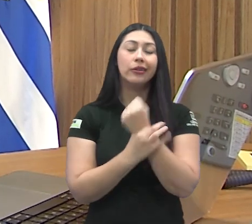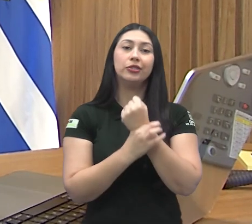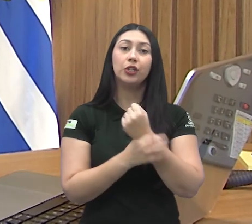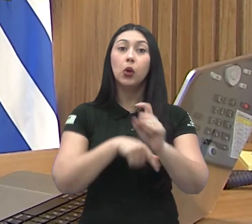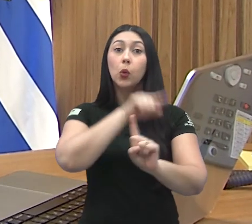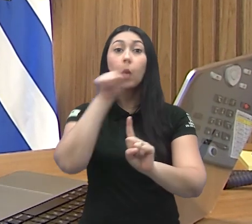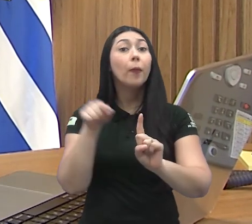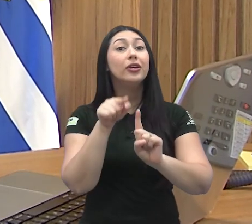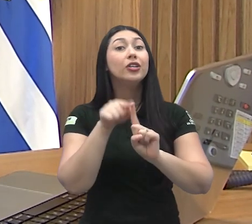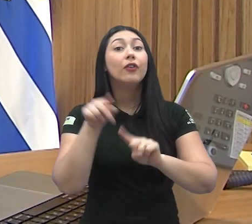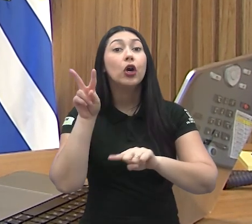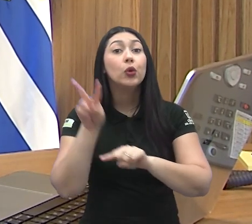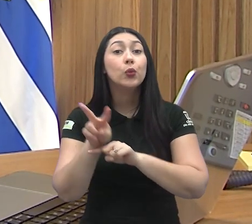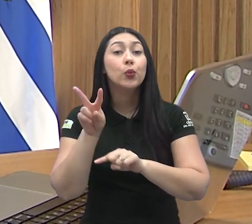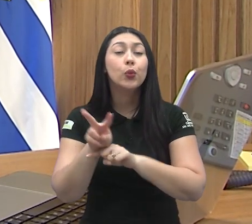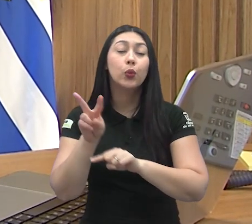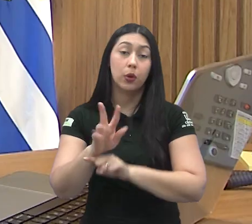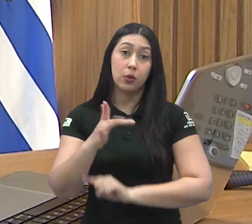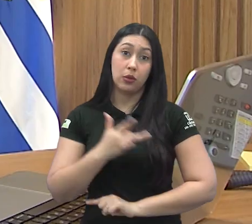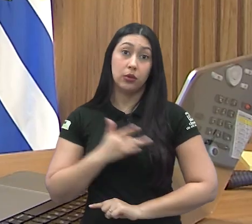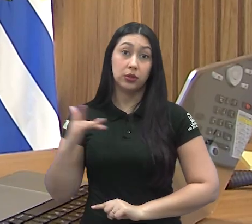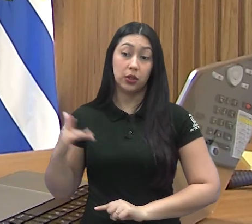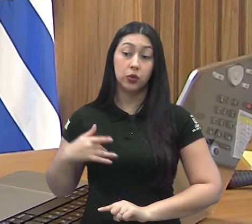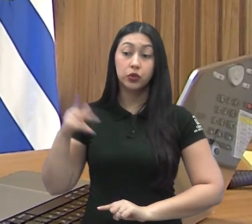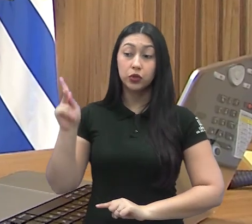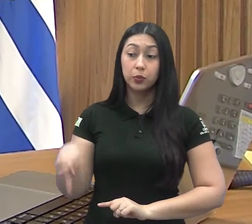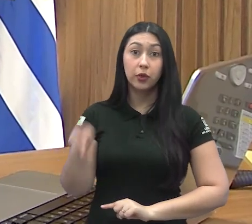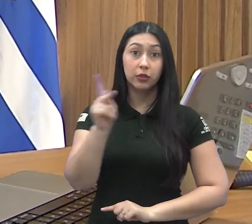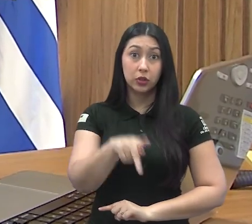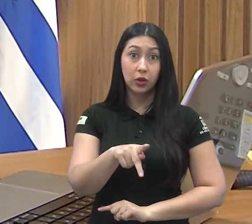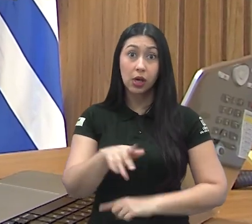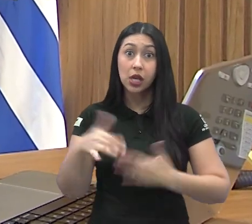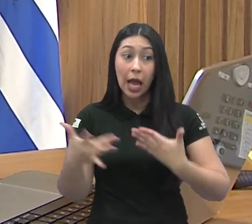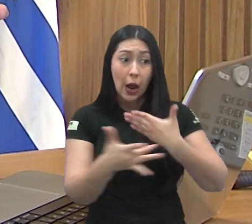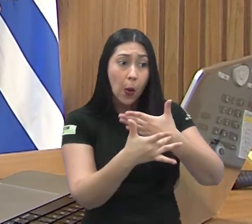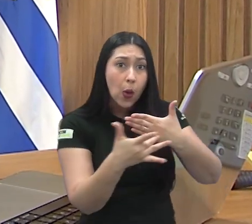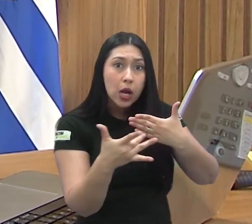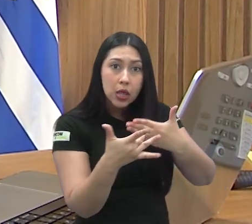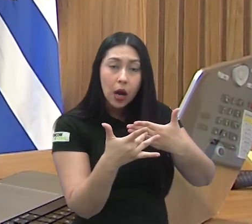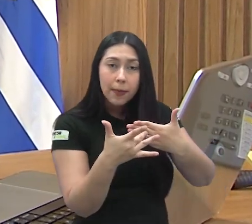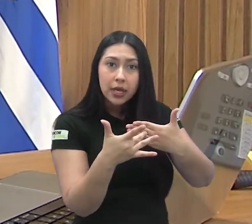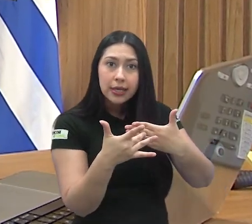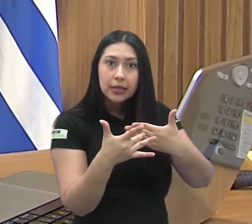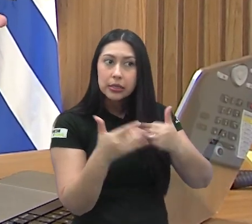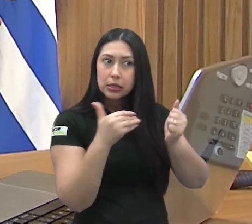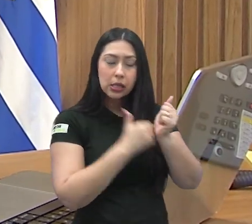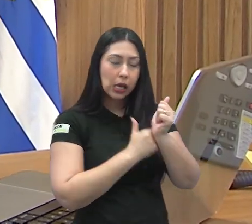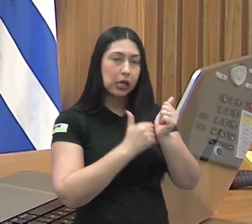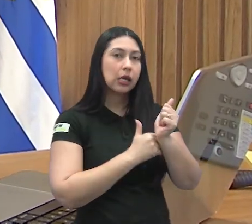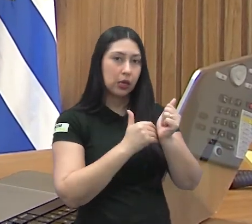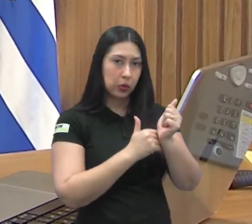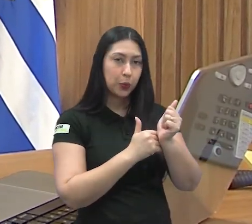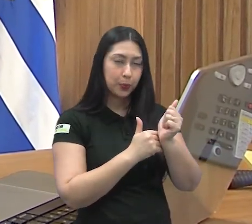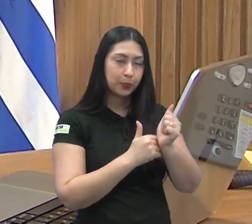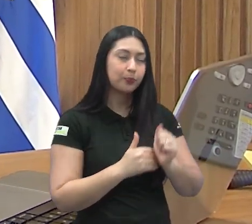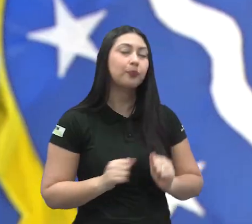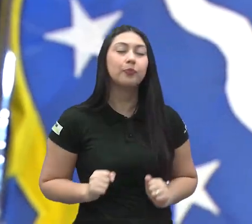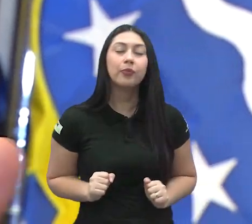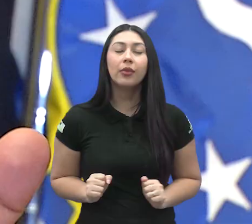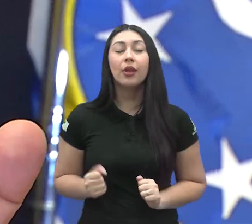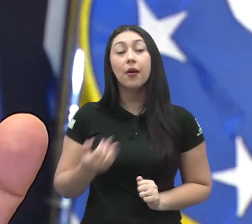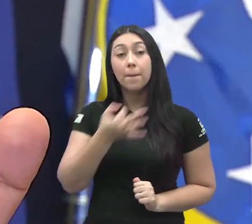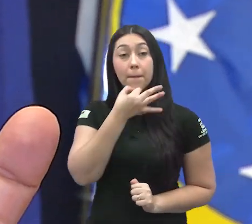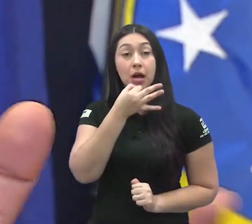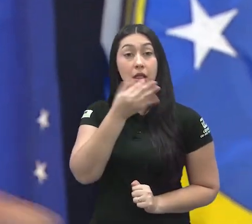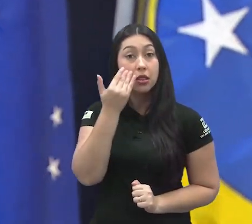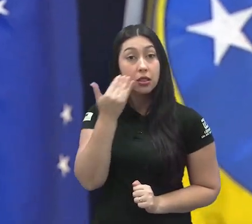ainda assegura que a intenção é zelar pela saúde dos professores e a confidencialidade dos resultados será garantida. Para